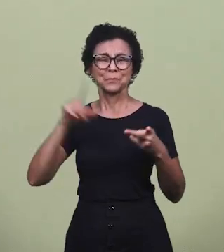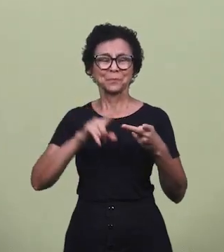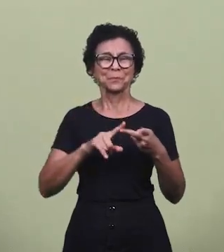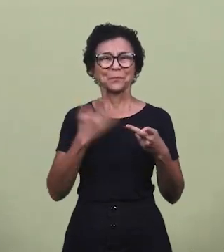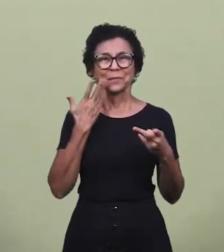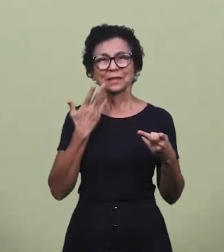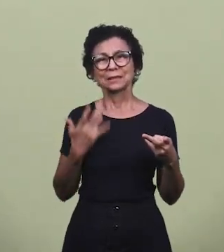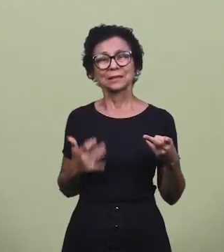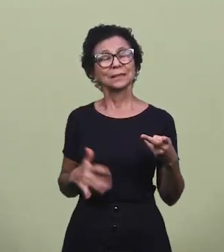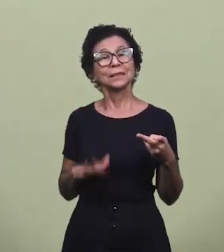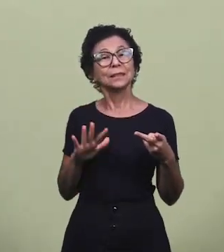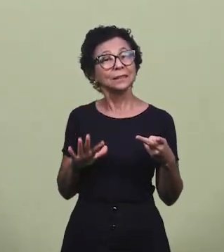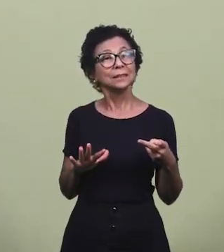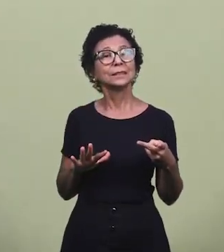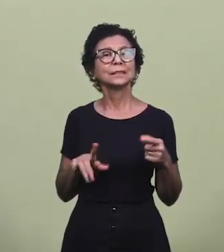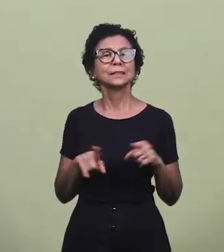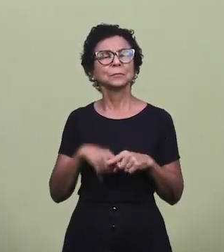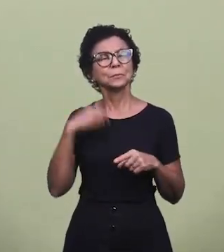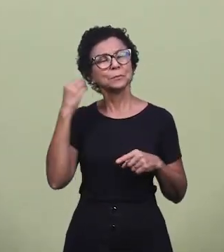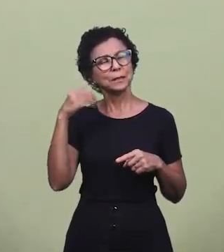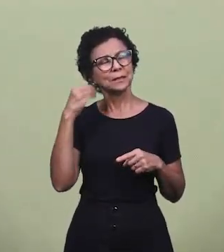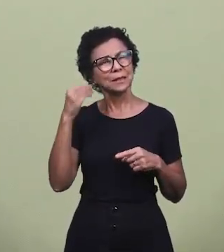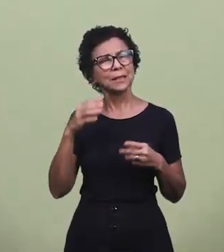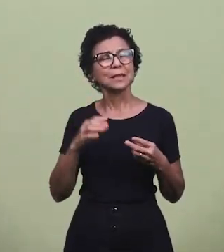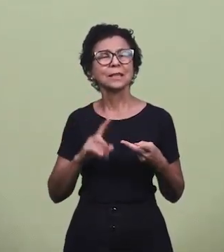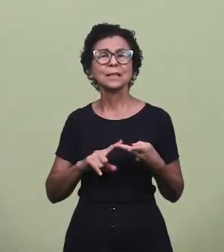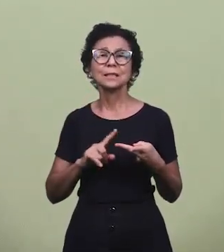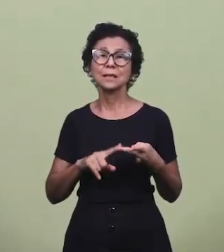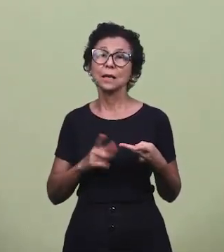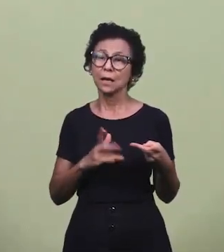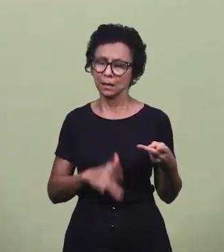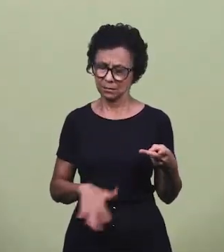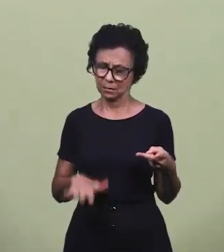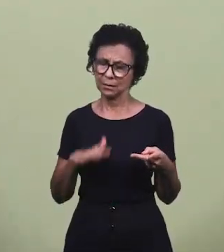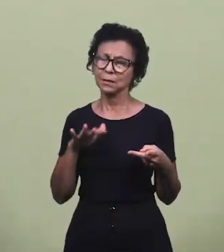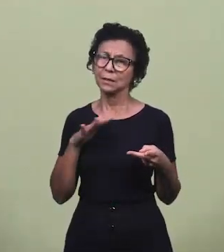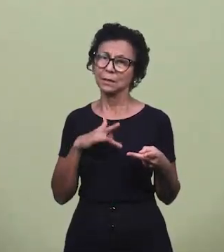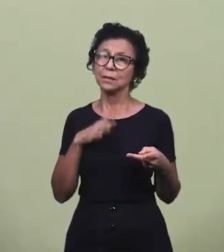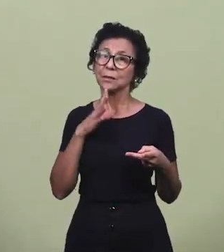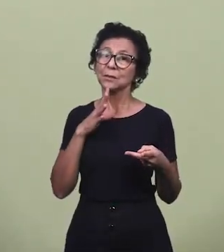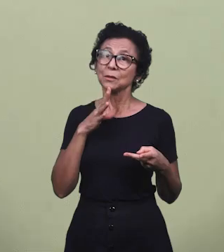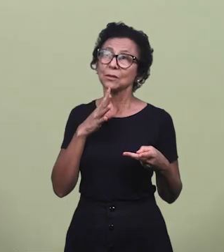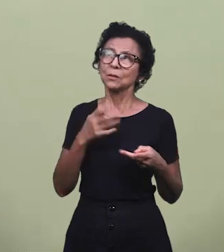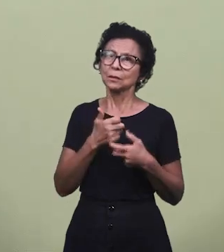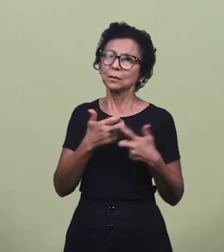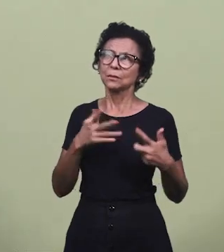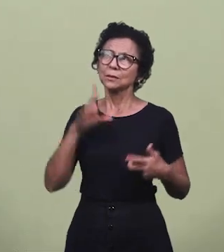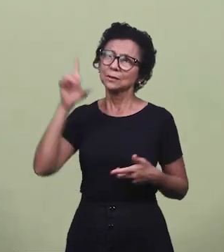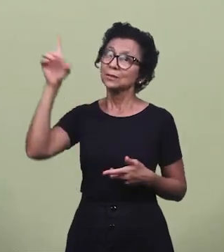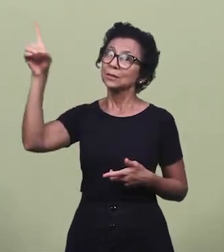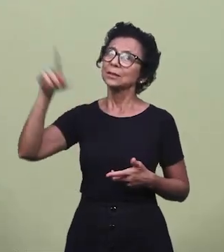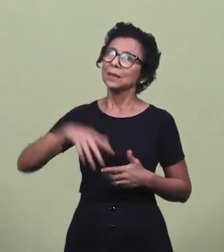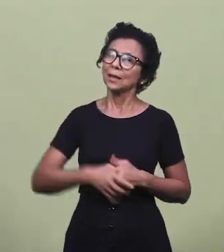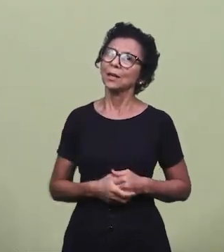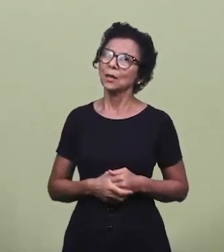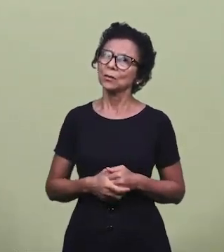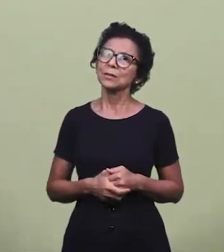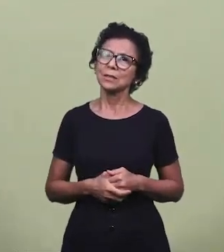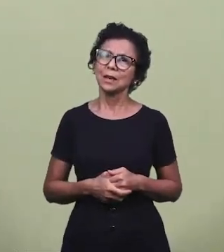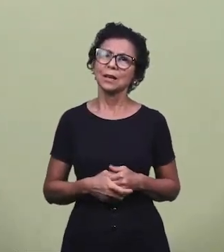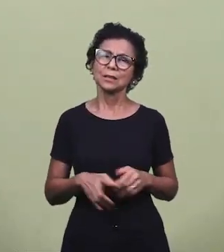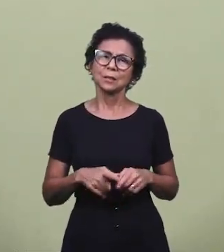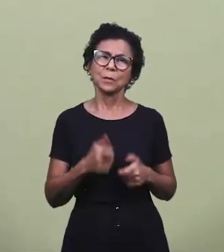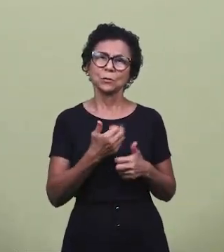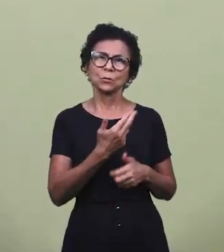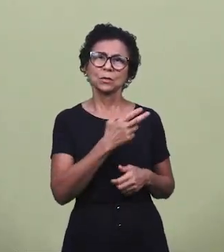crianças na presença do Senhor. Criança conhece o que é de Deus e não conhece o que não é de Deus. Pensa